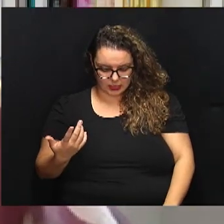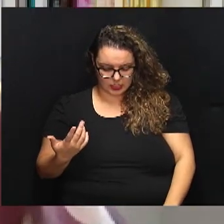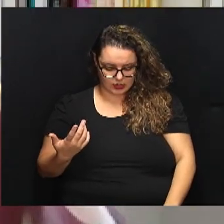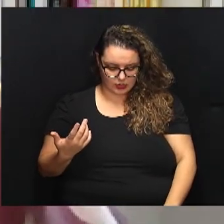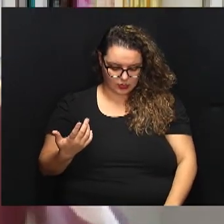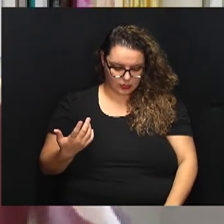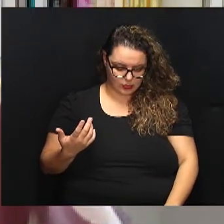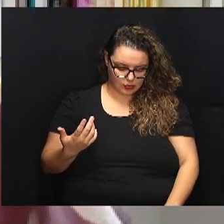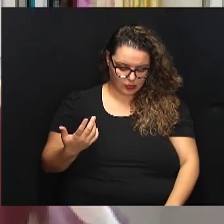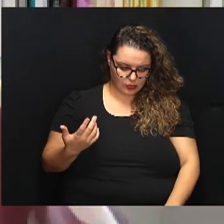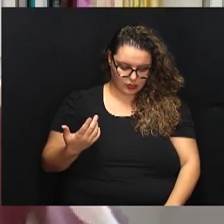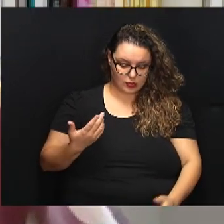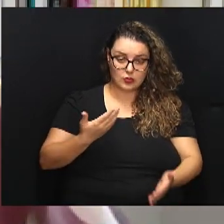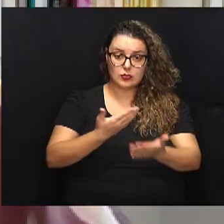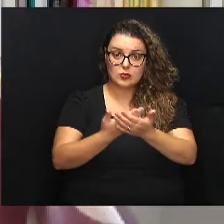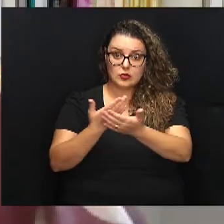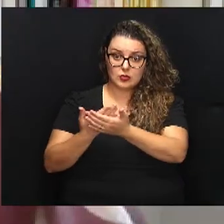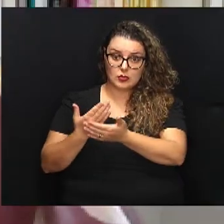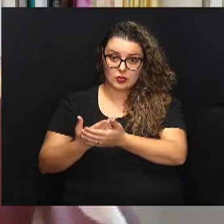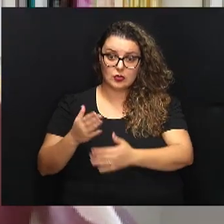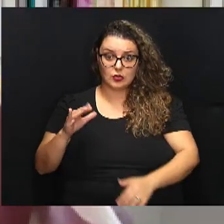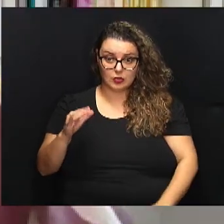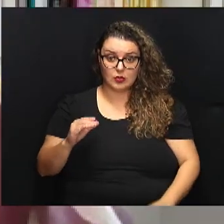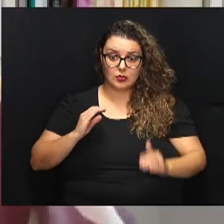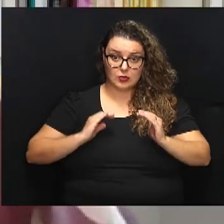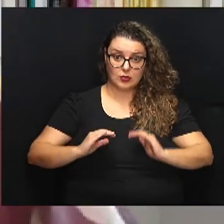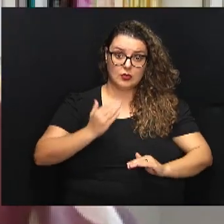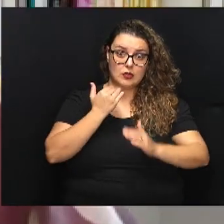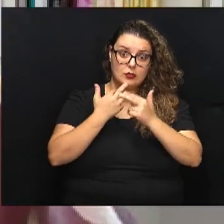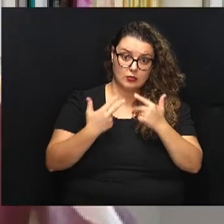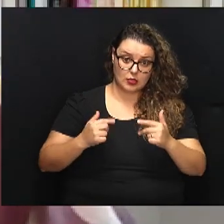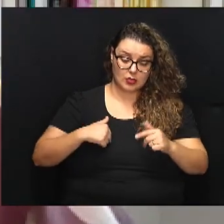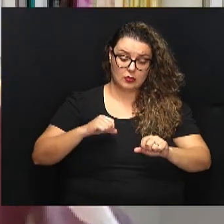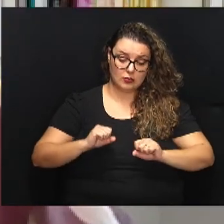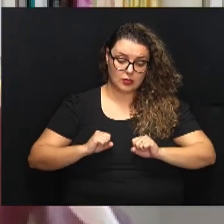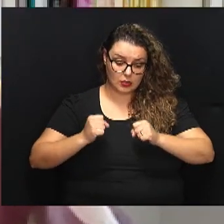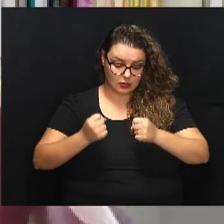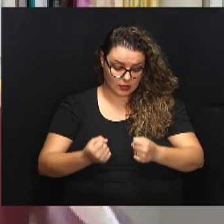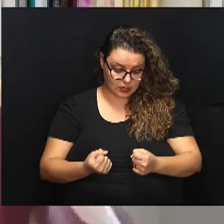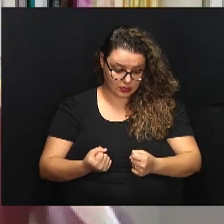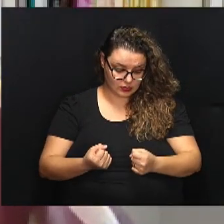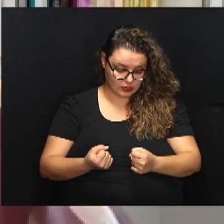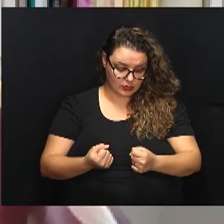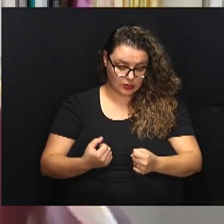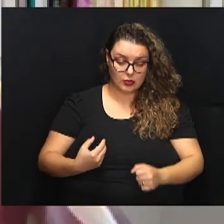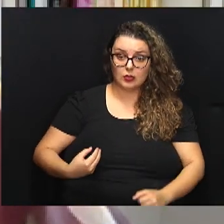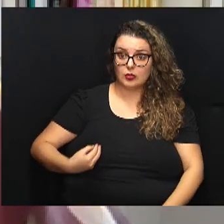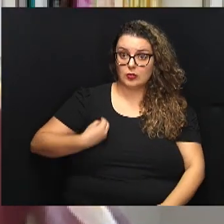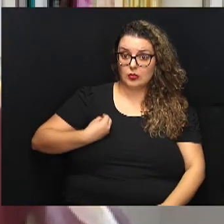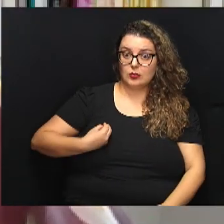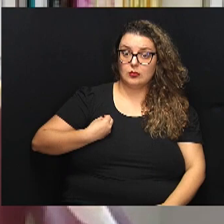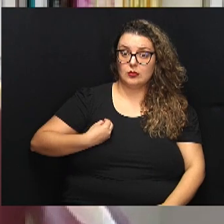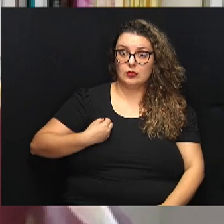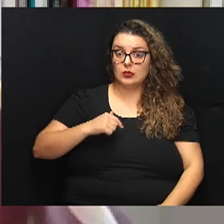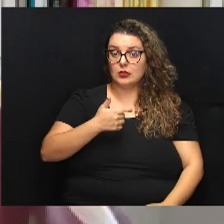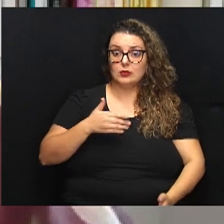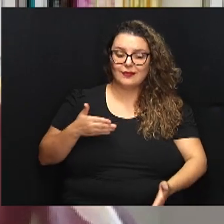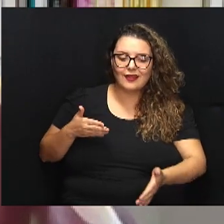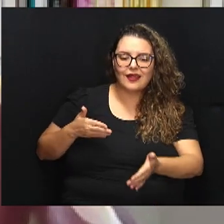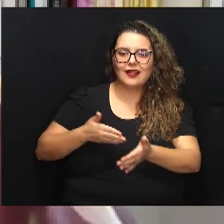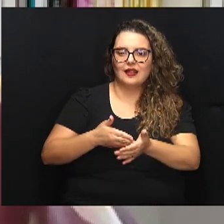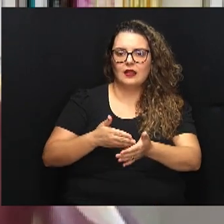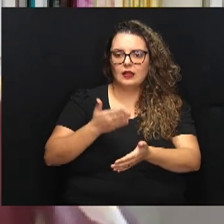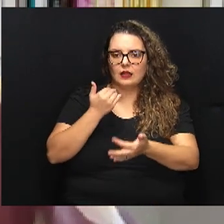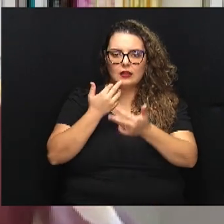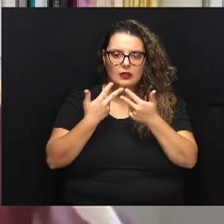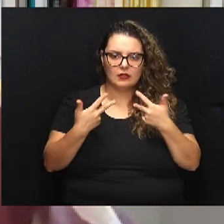justamente estudando essa questão do comportamento alimentar. Eu defendo, né, uma vida sem restrição e